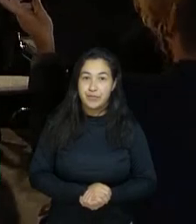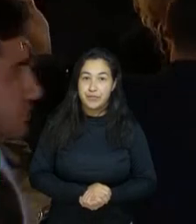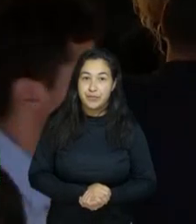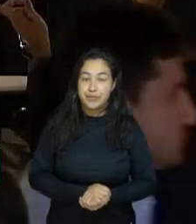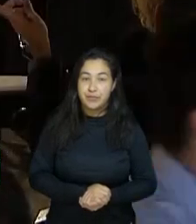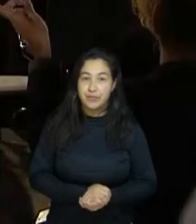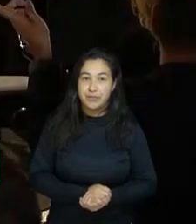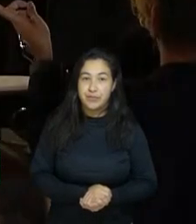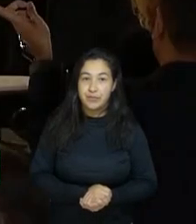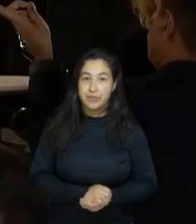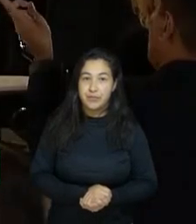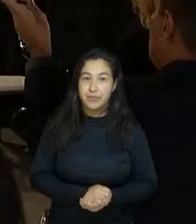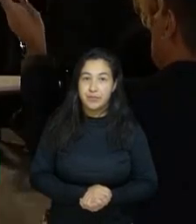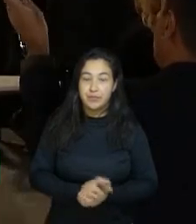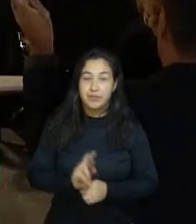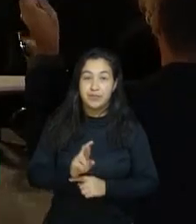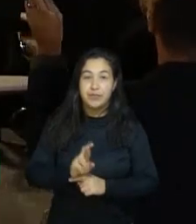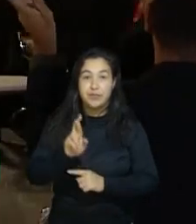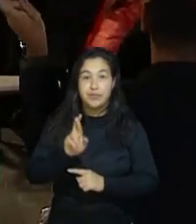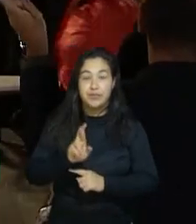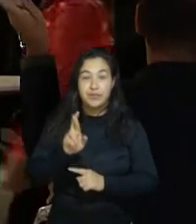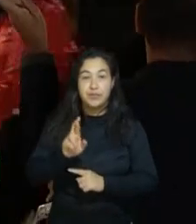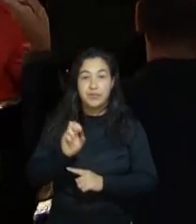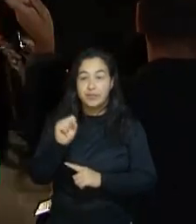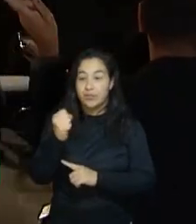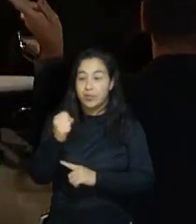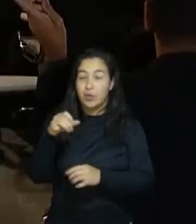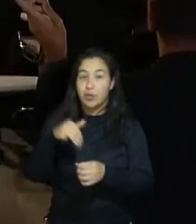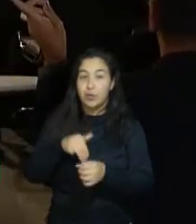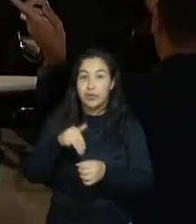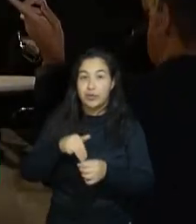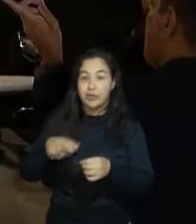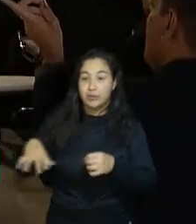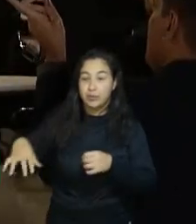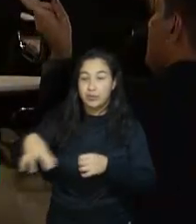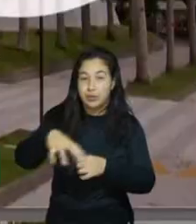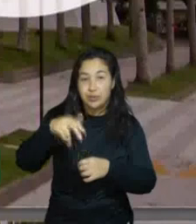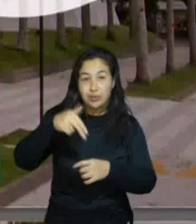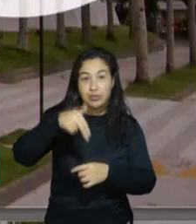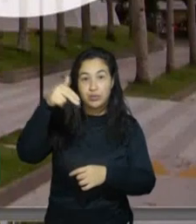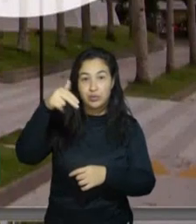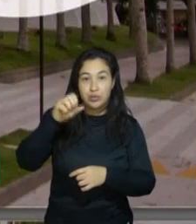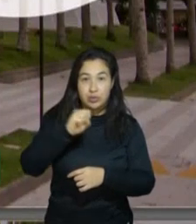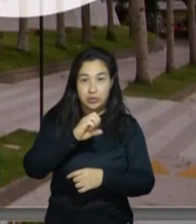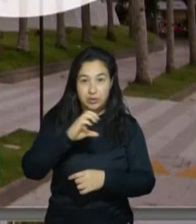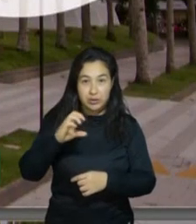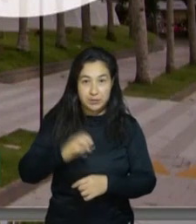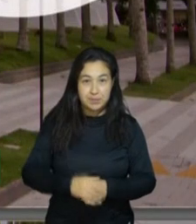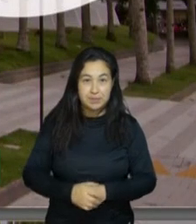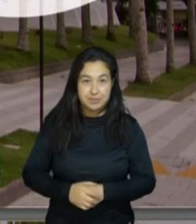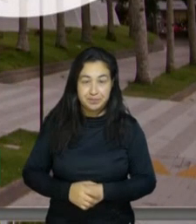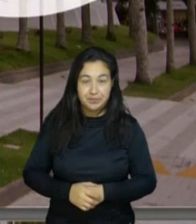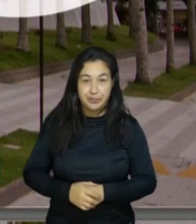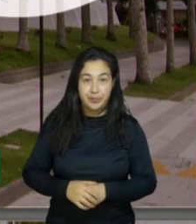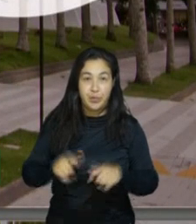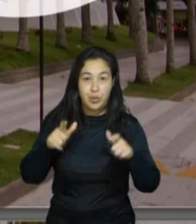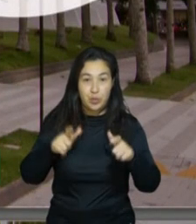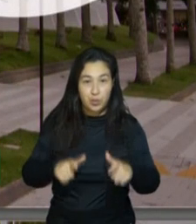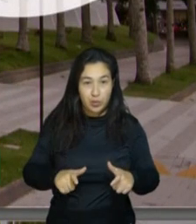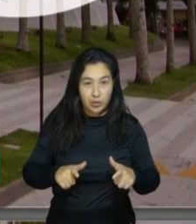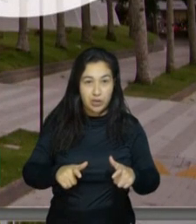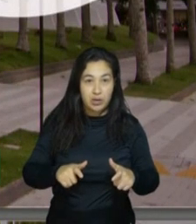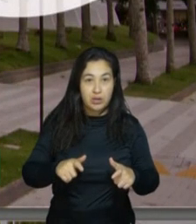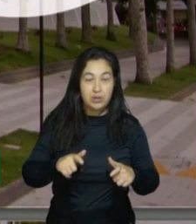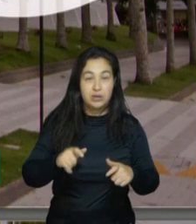nós estamos representados em 8 cidades do litoral centro-norte catarinense, uma sede em Itajaí, na Foz